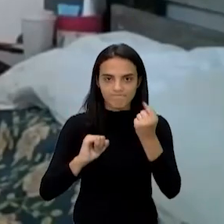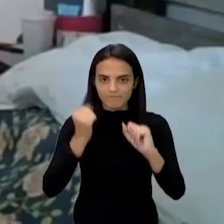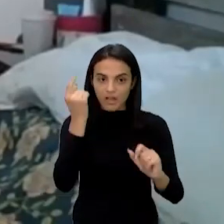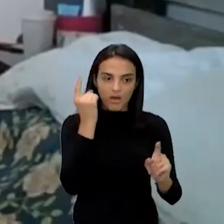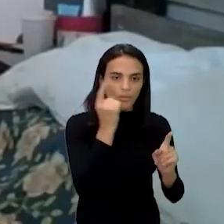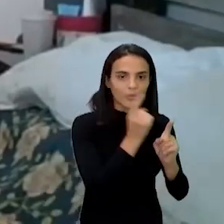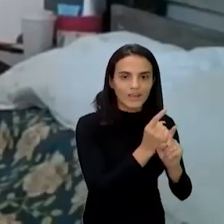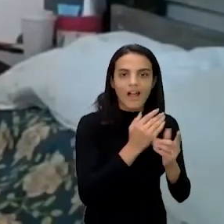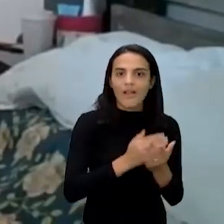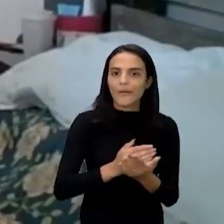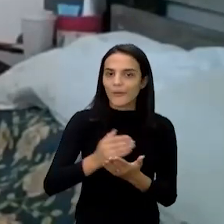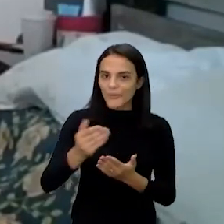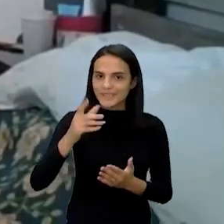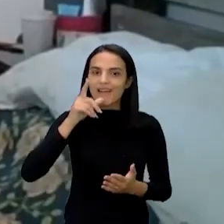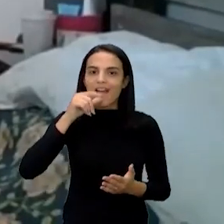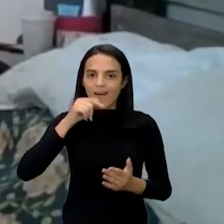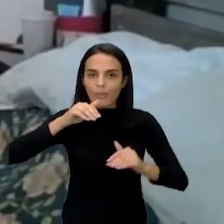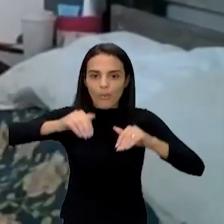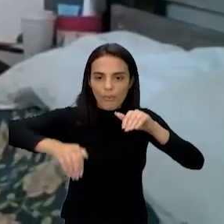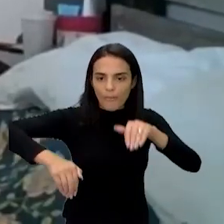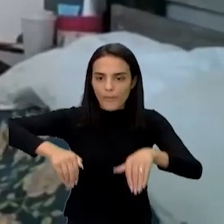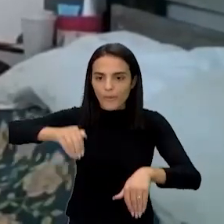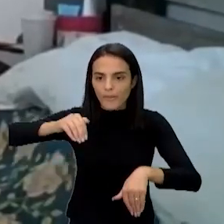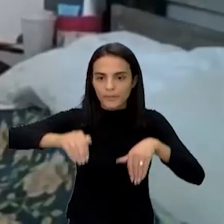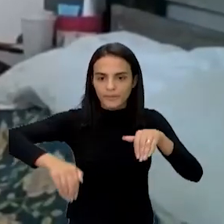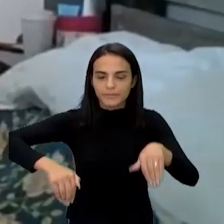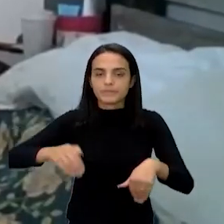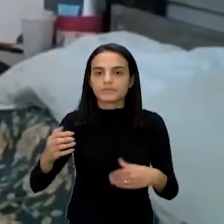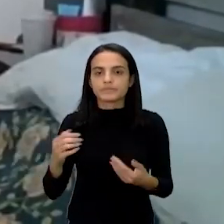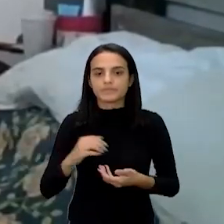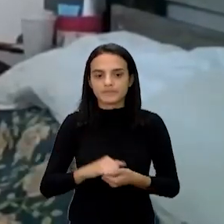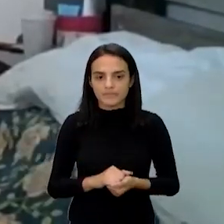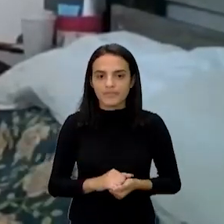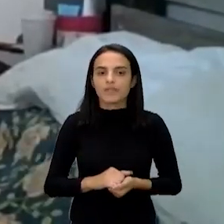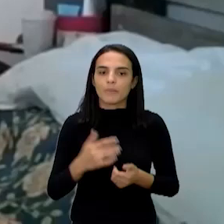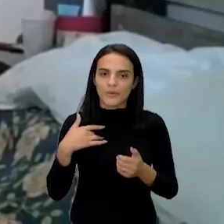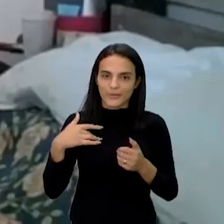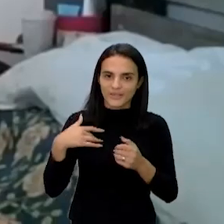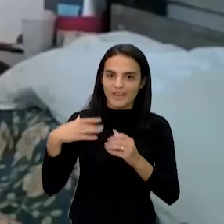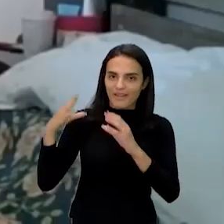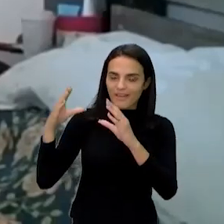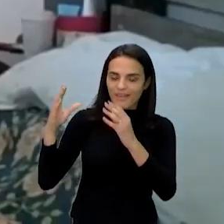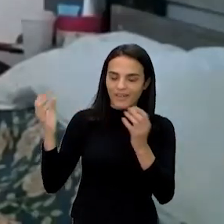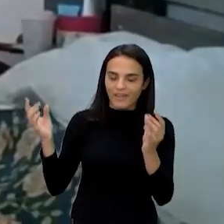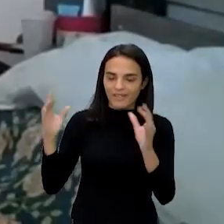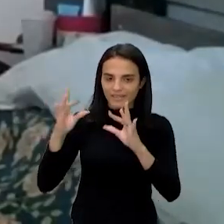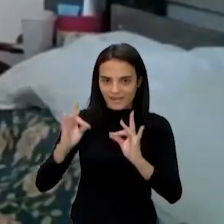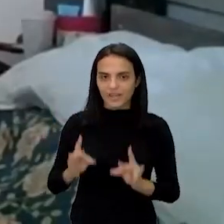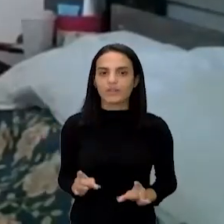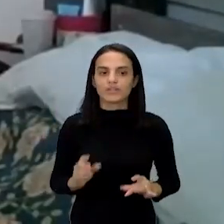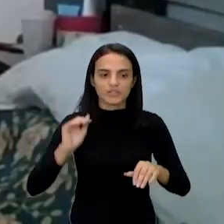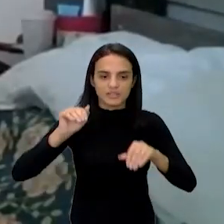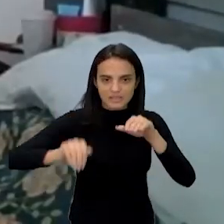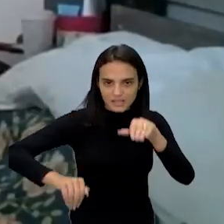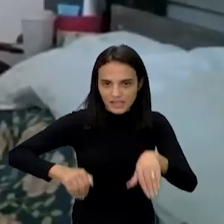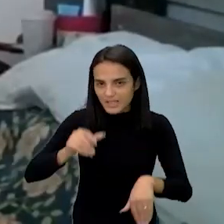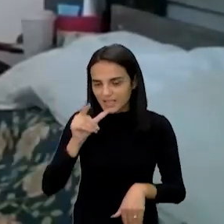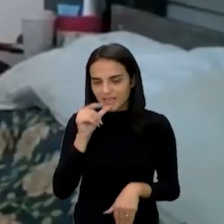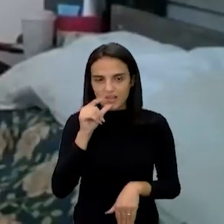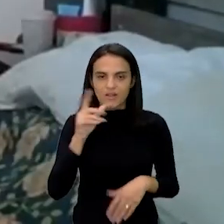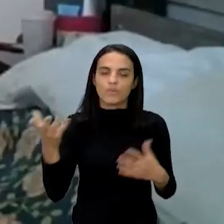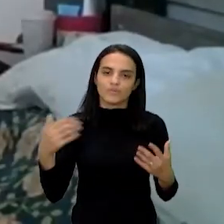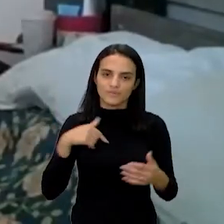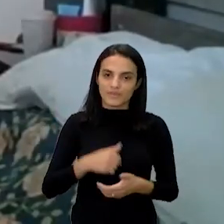comecei a natação, a nadar também, meu técnico de natação também. Eles até hoje falam disso, quando eu encontro os dois, eles falam,